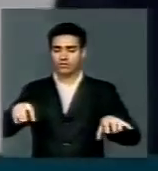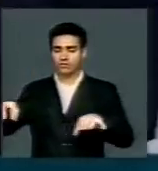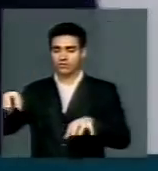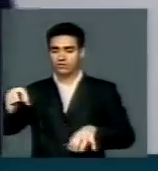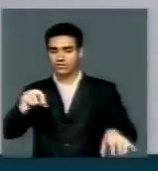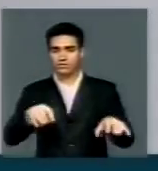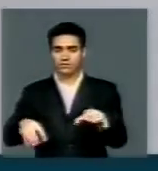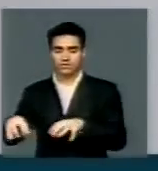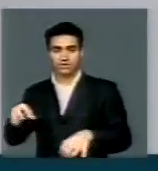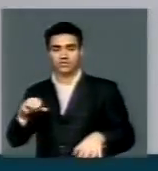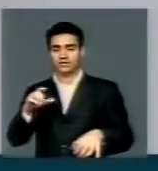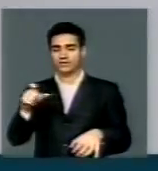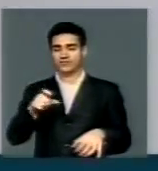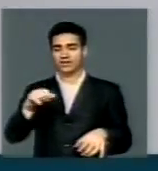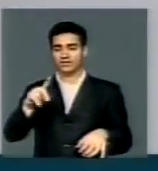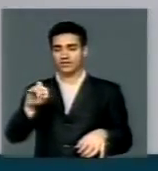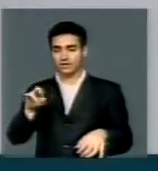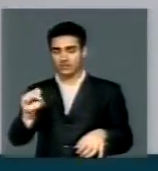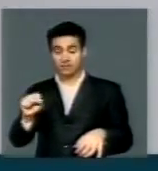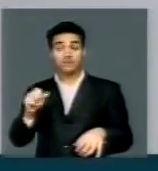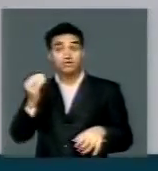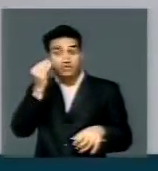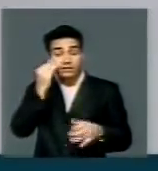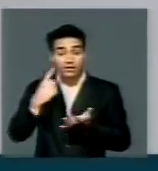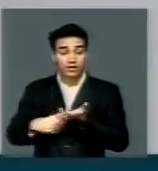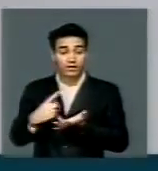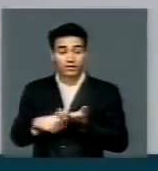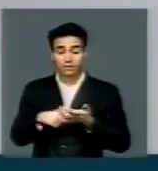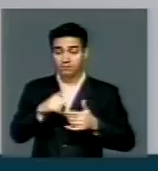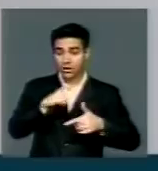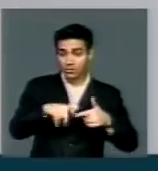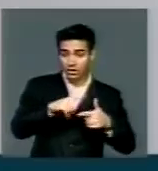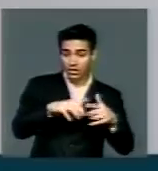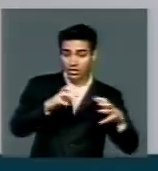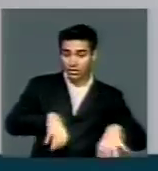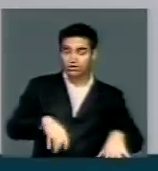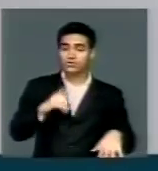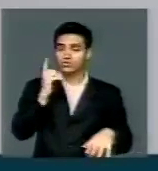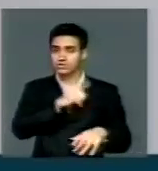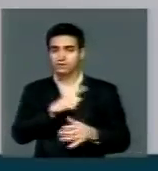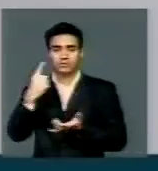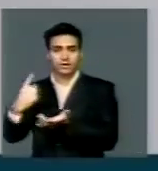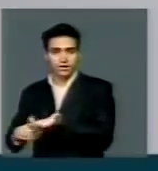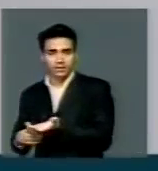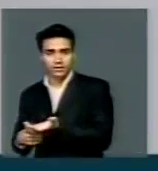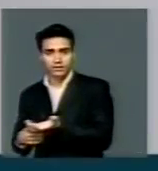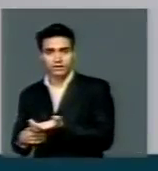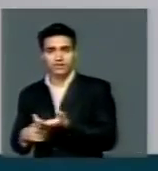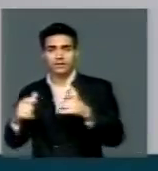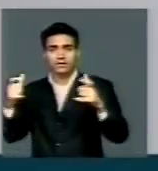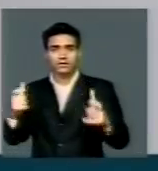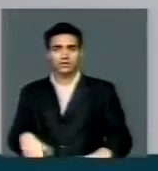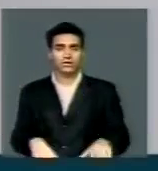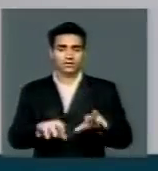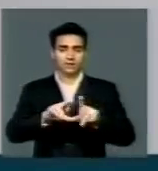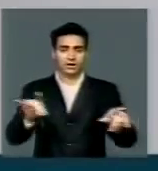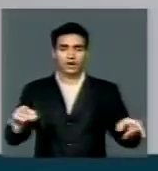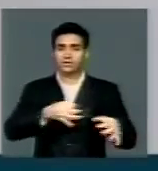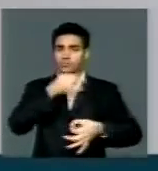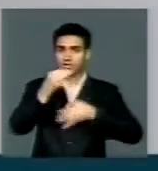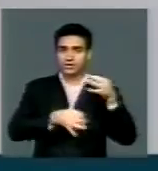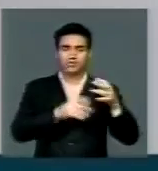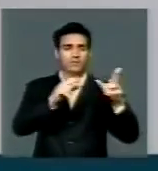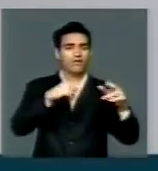a convergência, do dissenso construir o consenso. O ambiente de sectarismo, esse